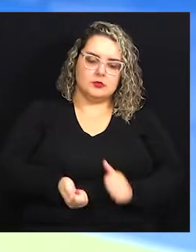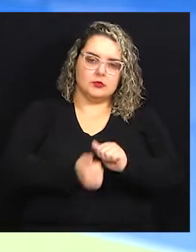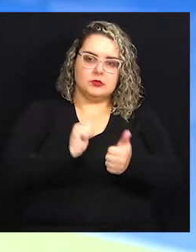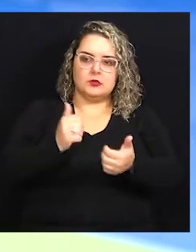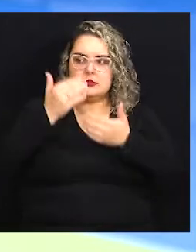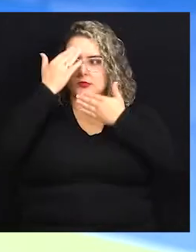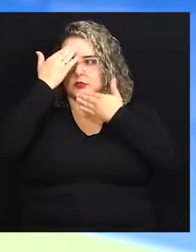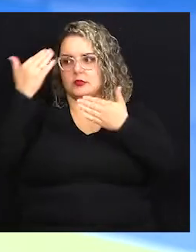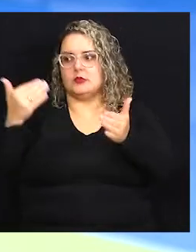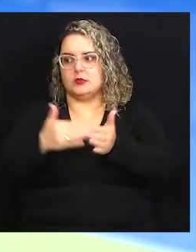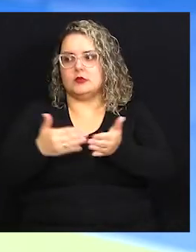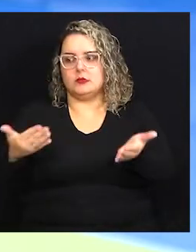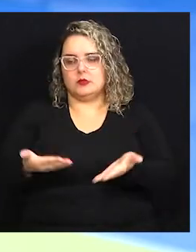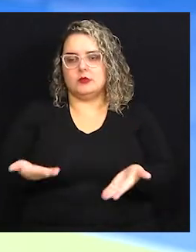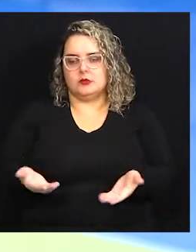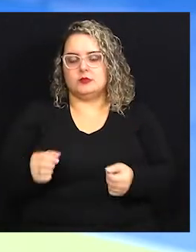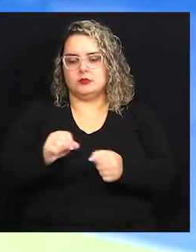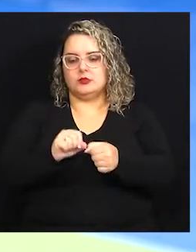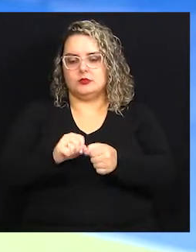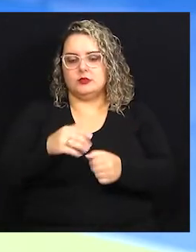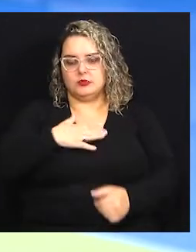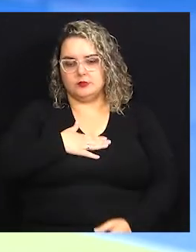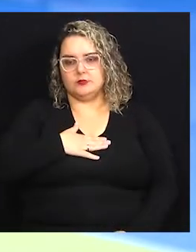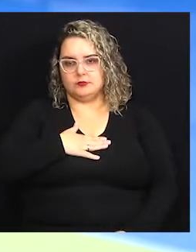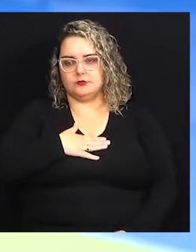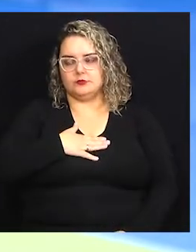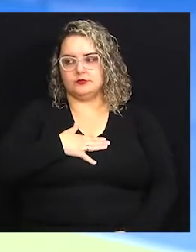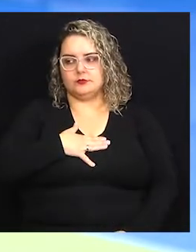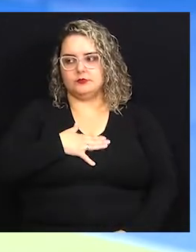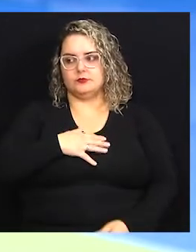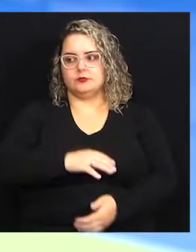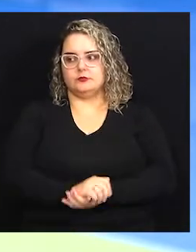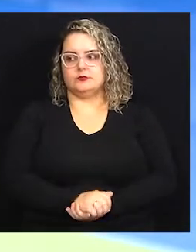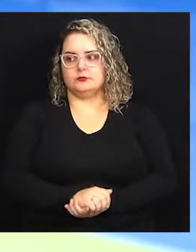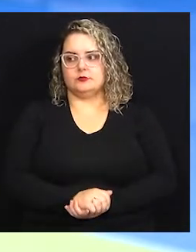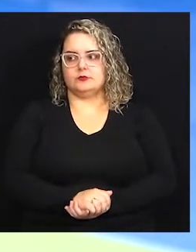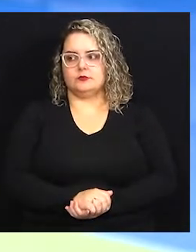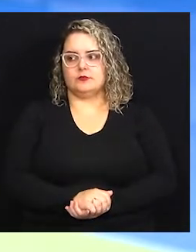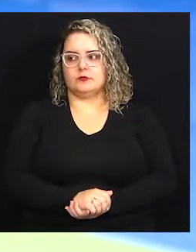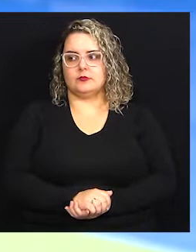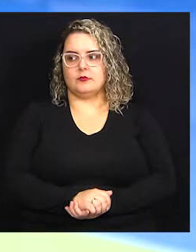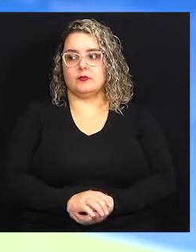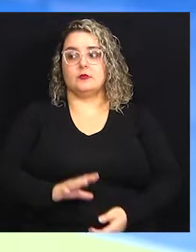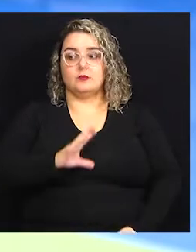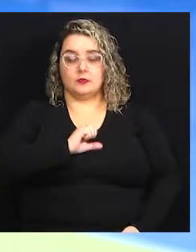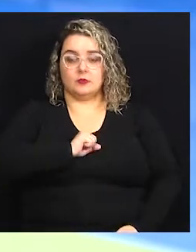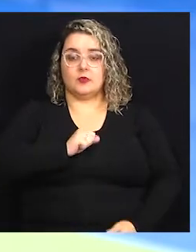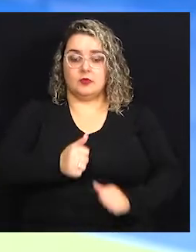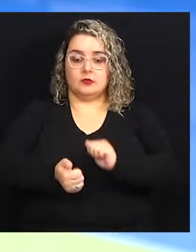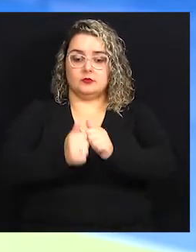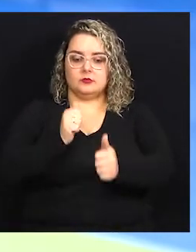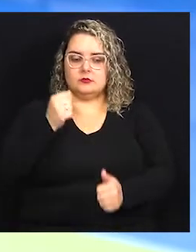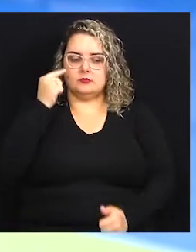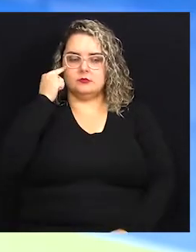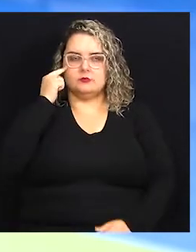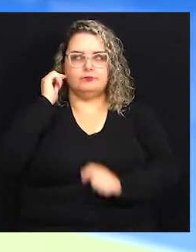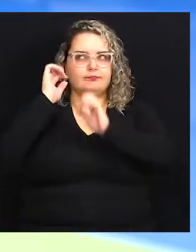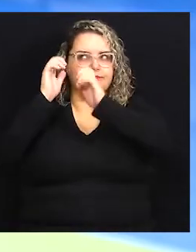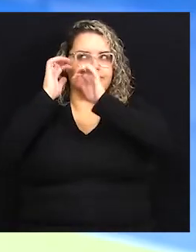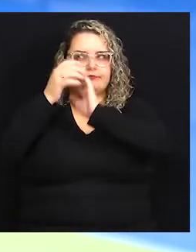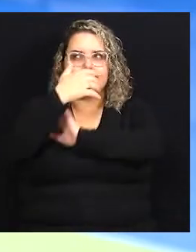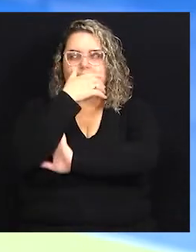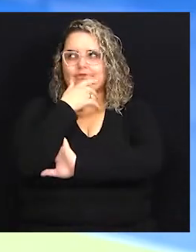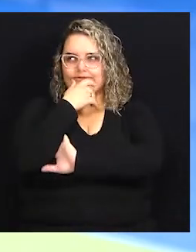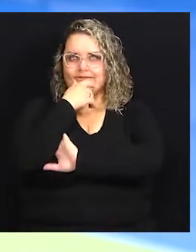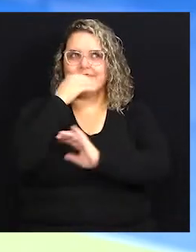a ele até hoje também por ter feito isso comigo, né? E como você gosta muito de jogar, você fica pensando pra caramba se você para